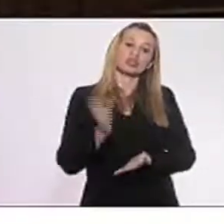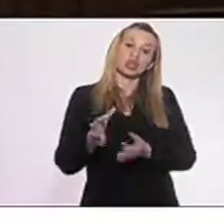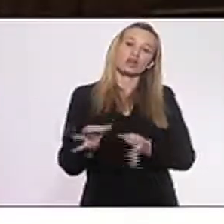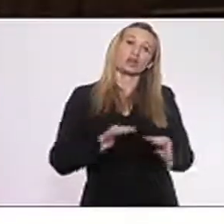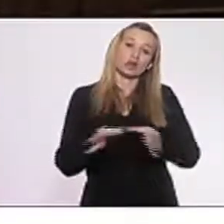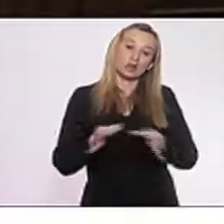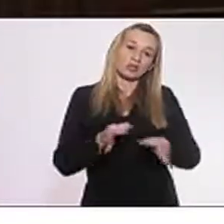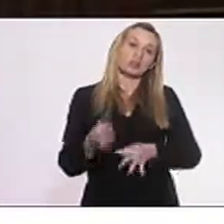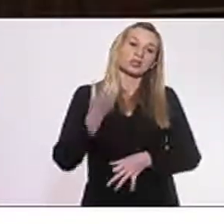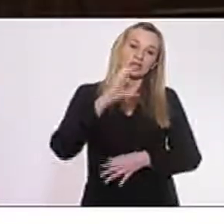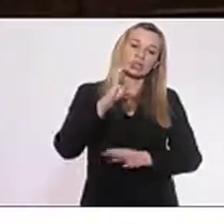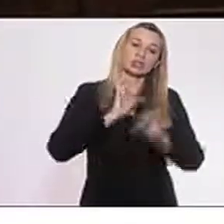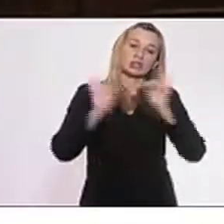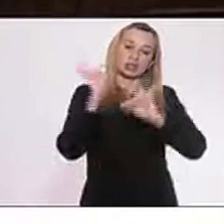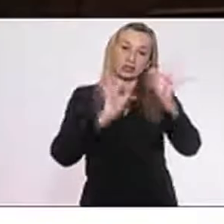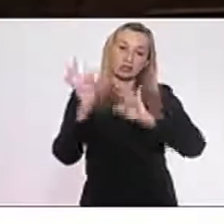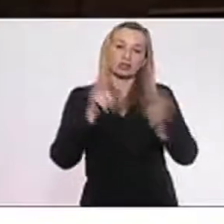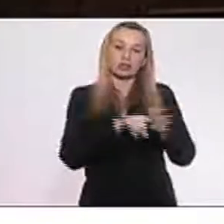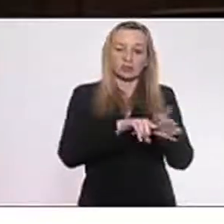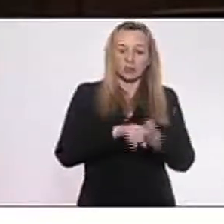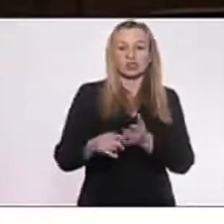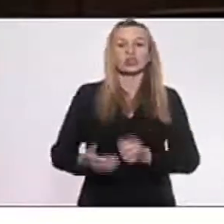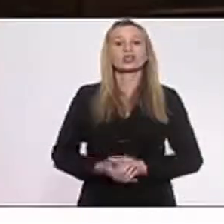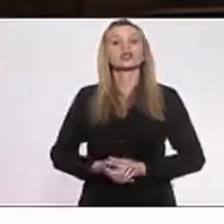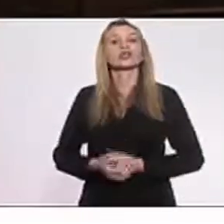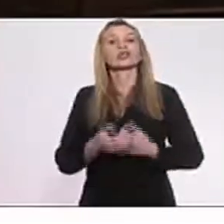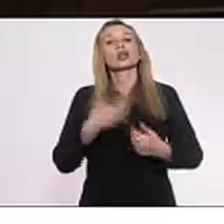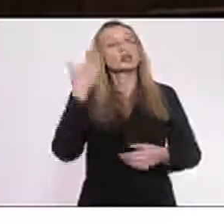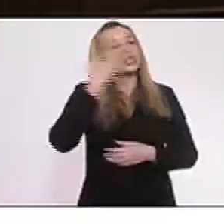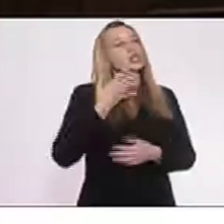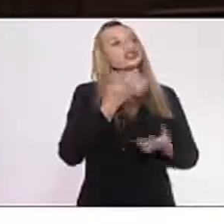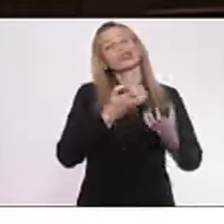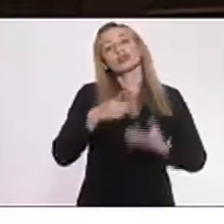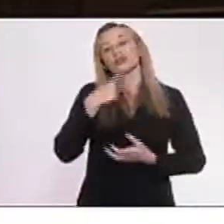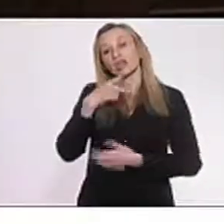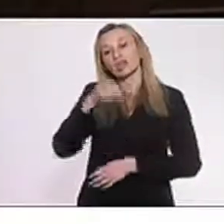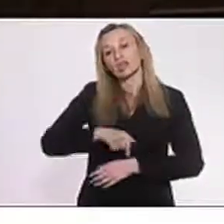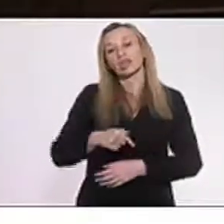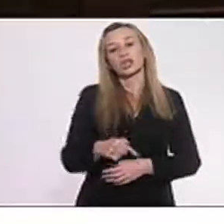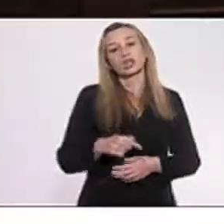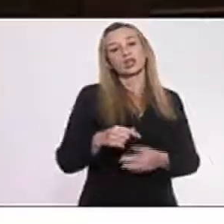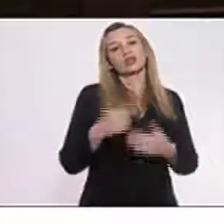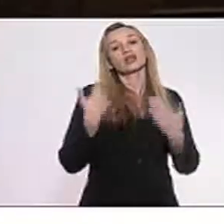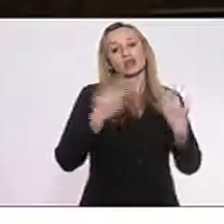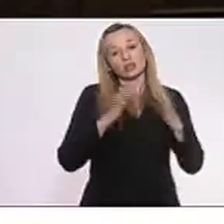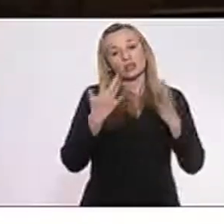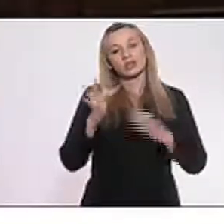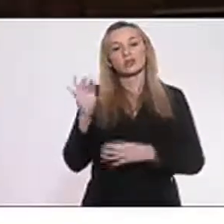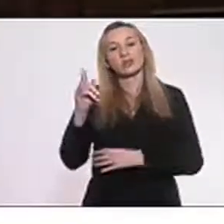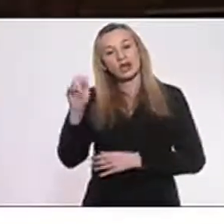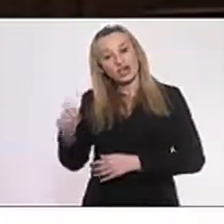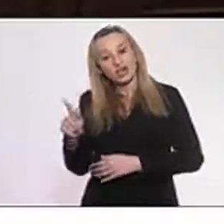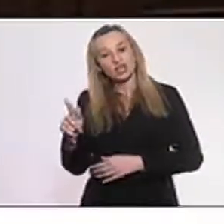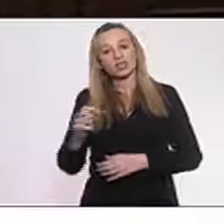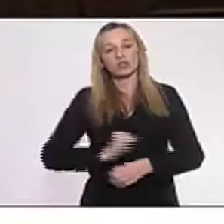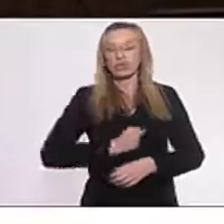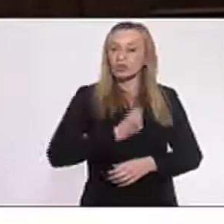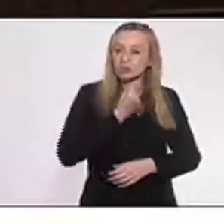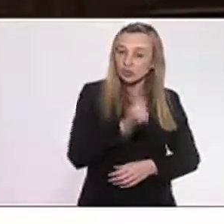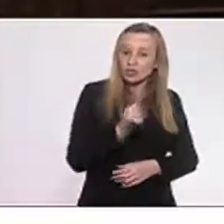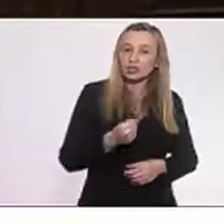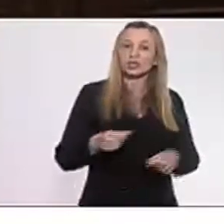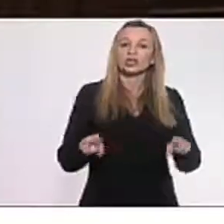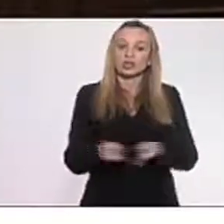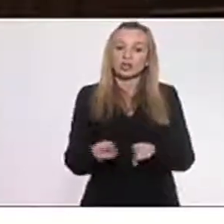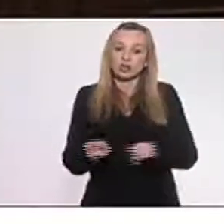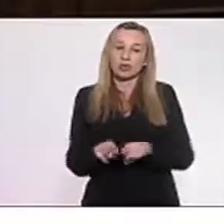programados em ciência, em pesquisa e inovação. Era a mensagem que queria transmitir aqui, saudando a FAPERJ por seu esforço, saudando a comunidade científica do